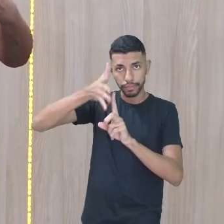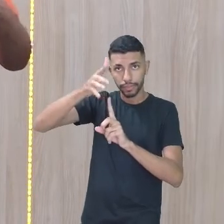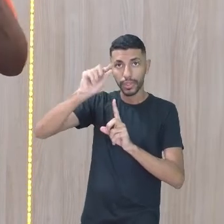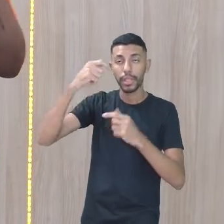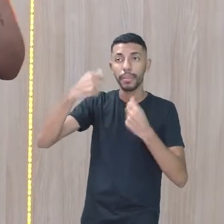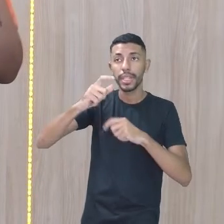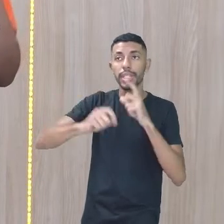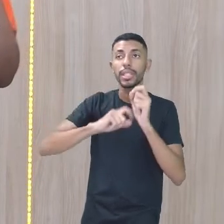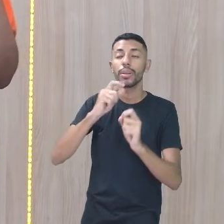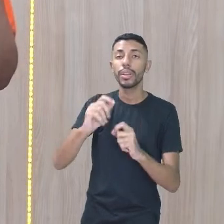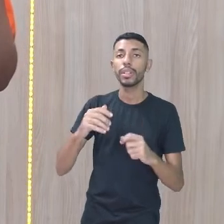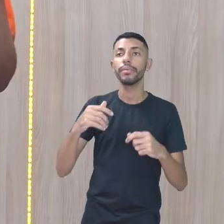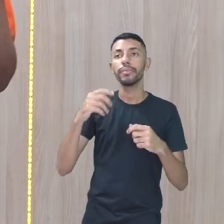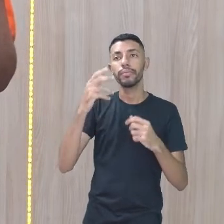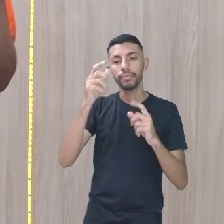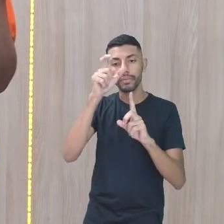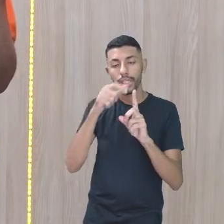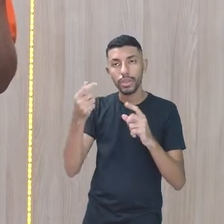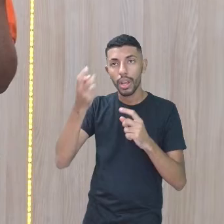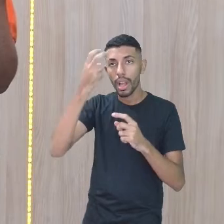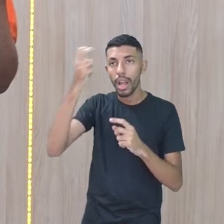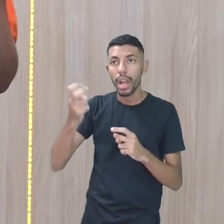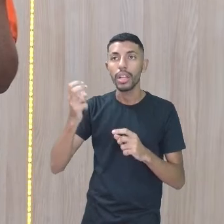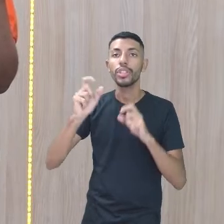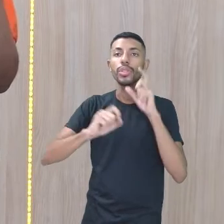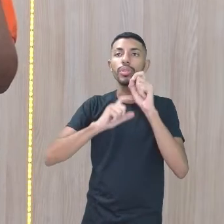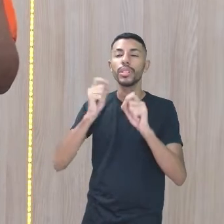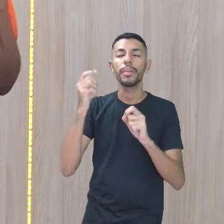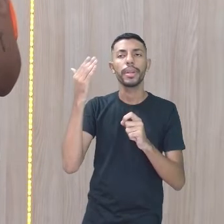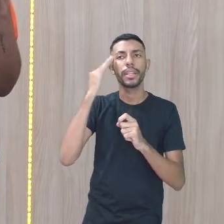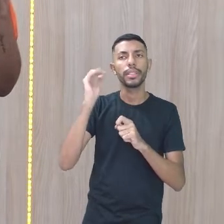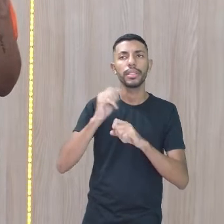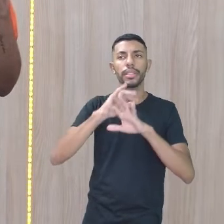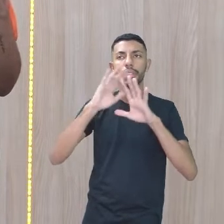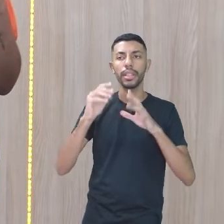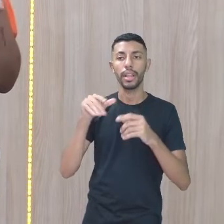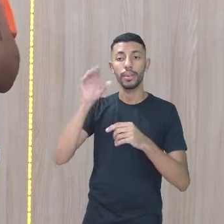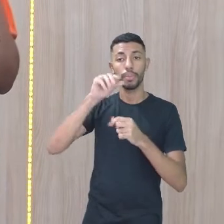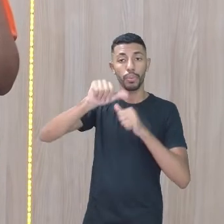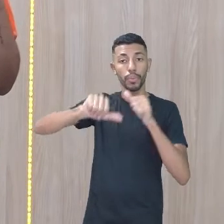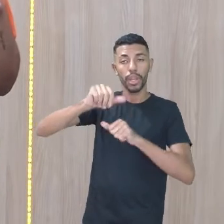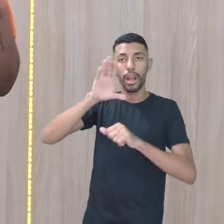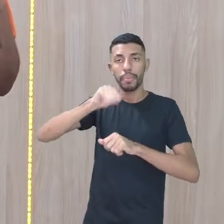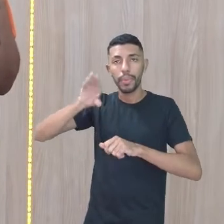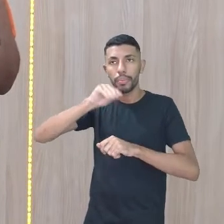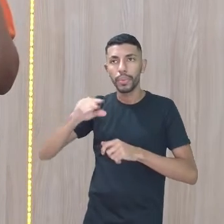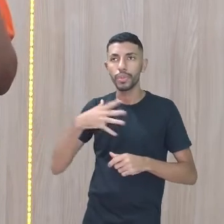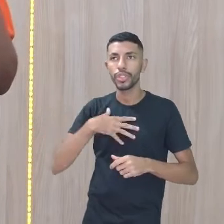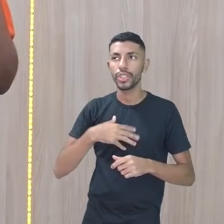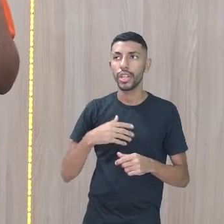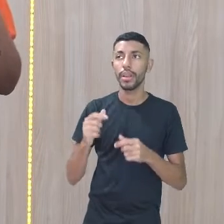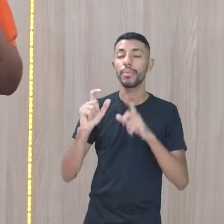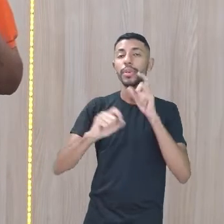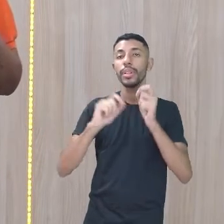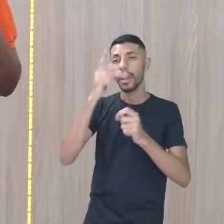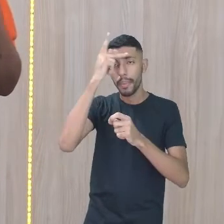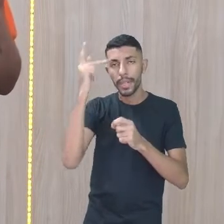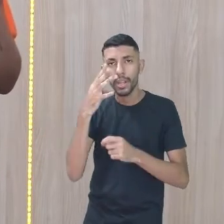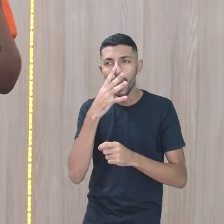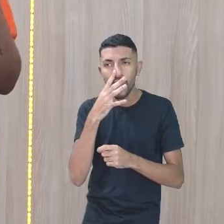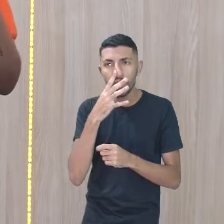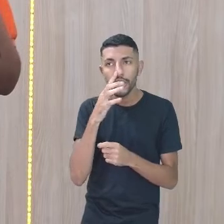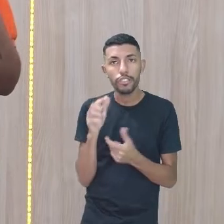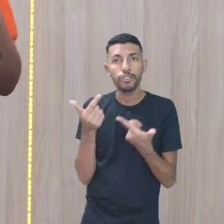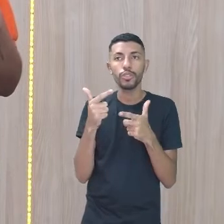inteligente que vai modificar a sua fala para o público que está assistindo, porque senão pode ser que haja algum ruído de